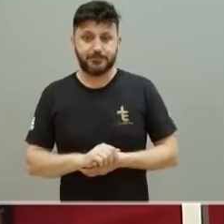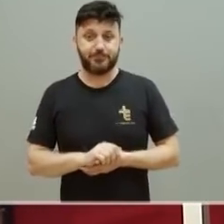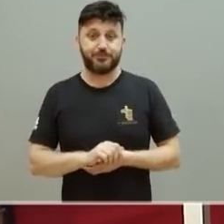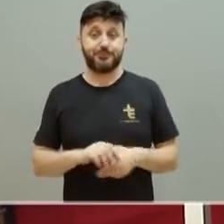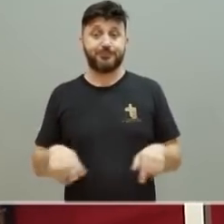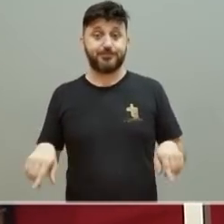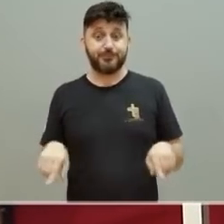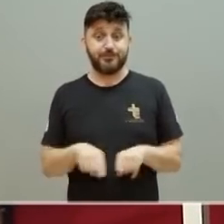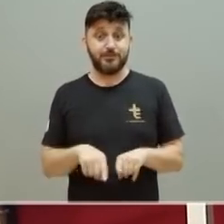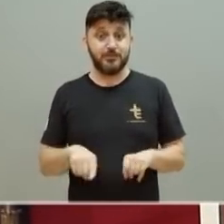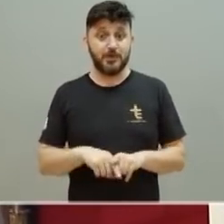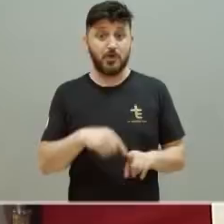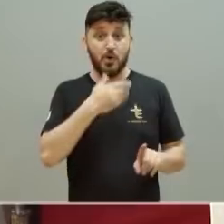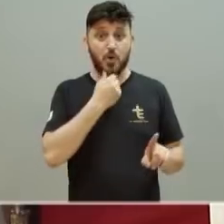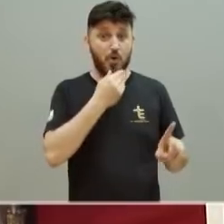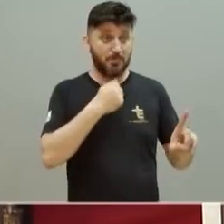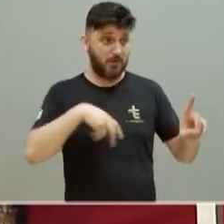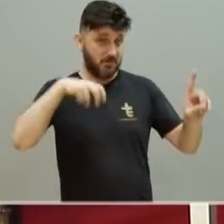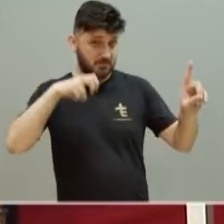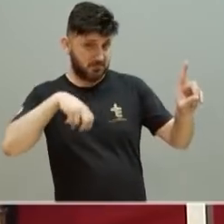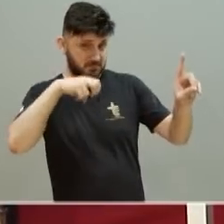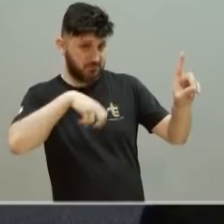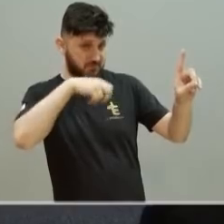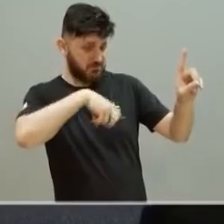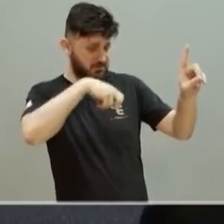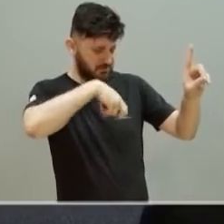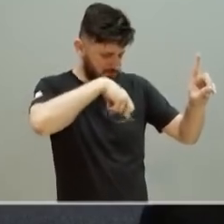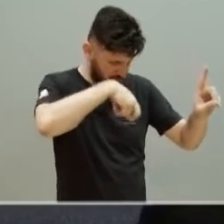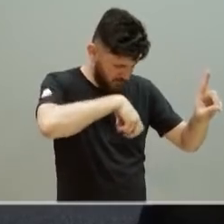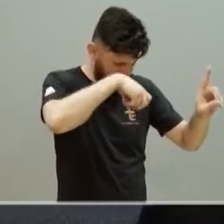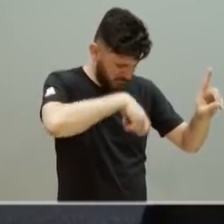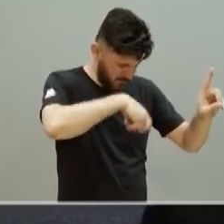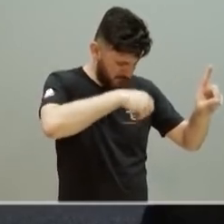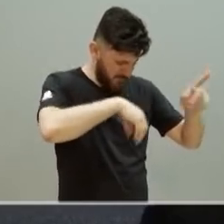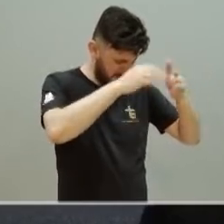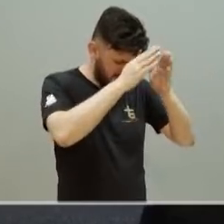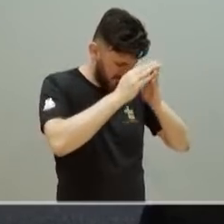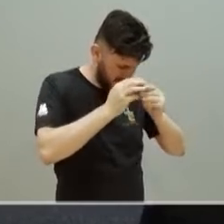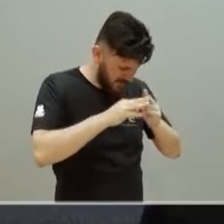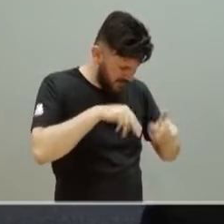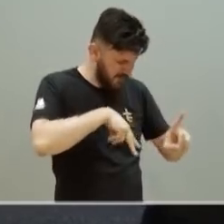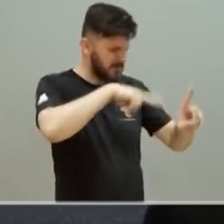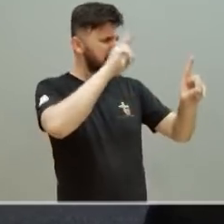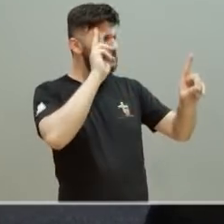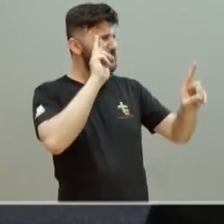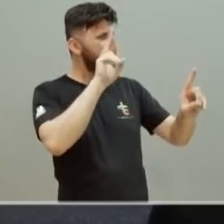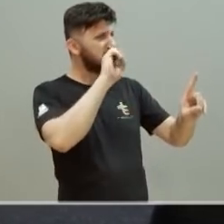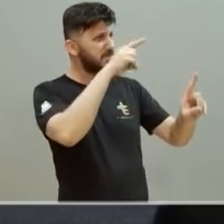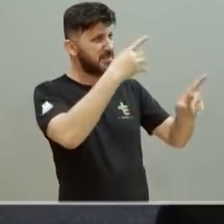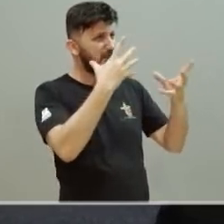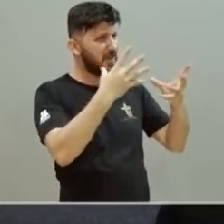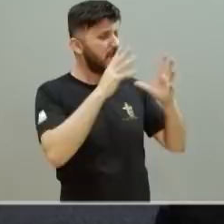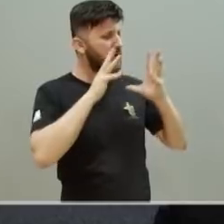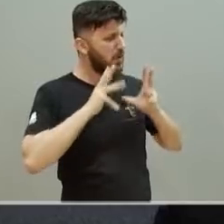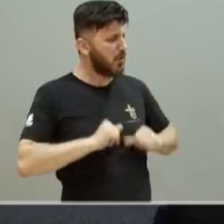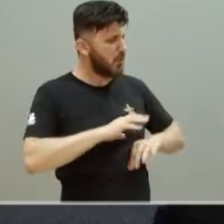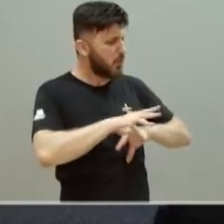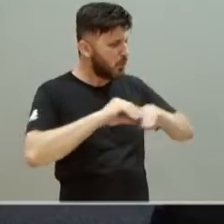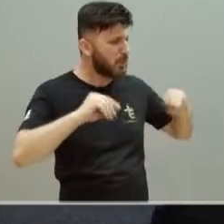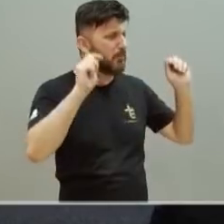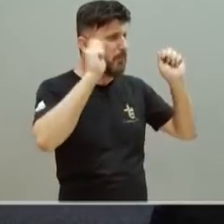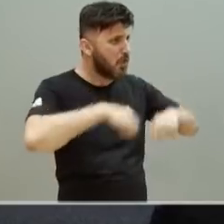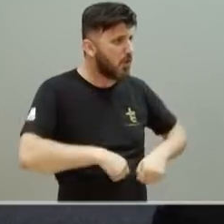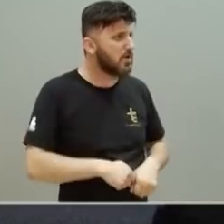Aproximou-se dele um leproso, suplicando-lhe de joelhos: se queres, podes curar-me,